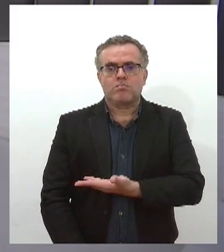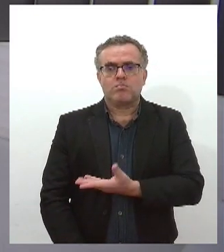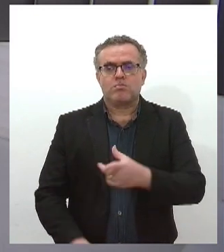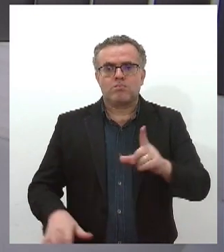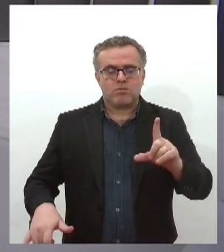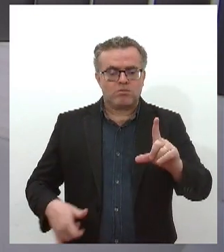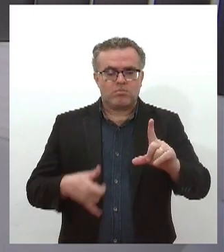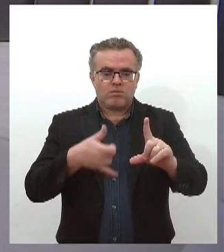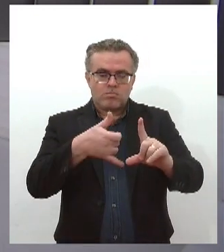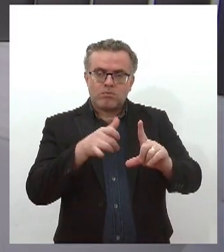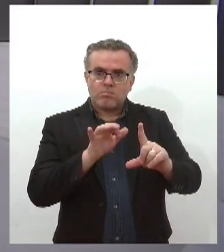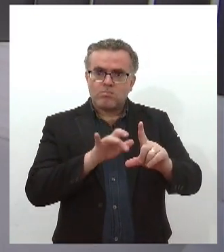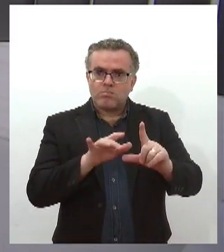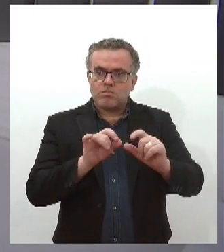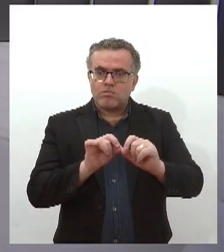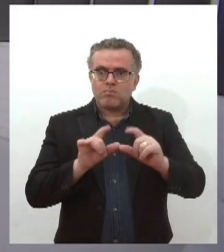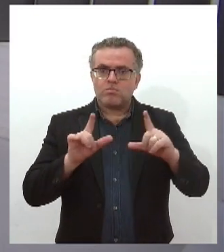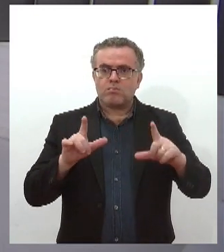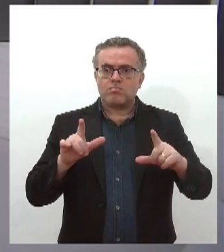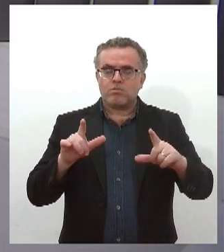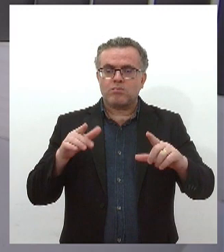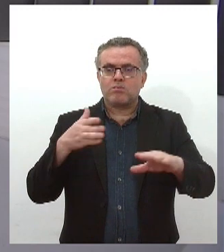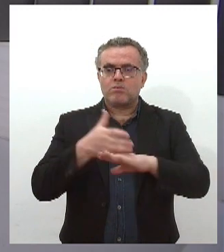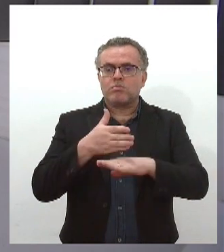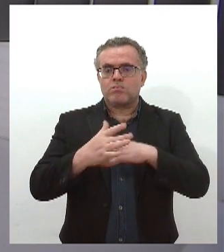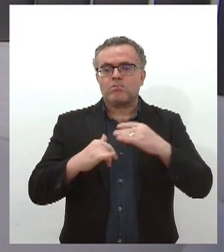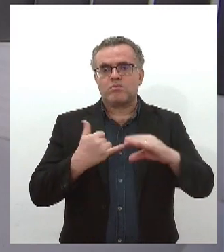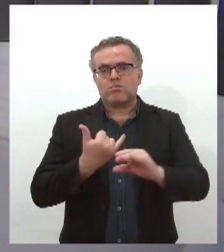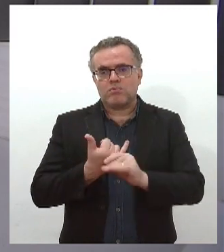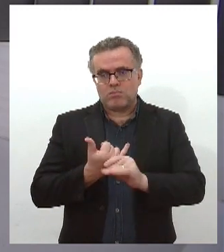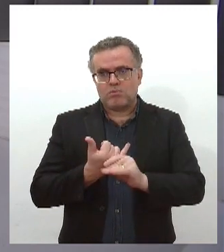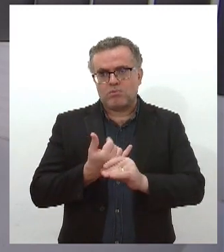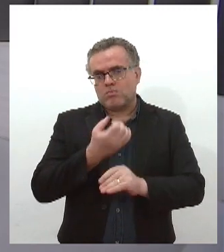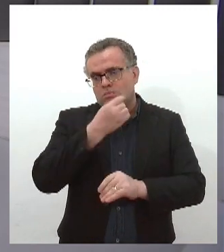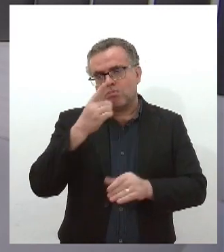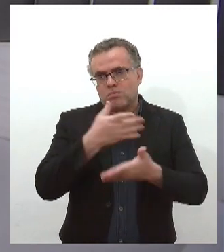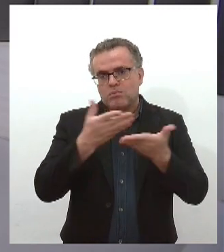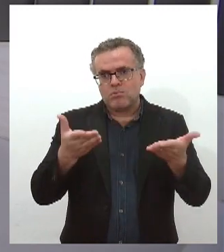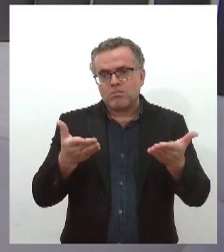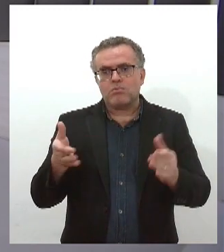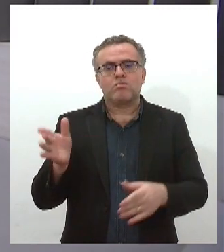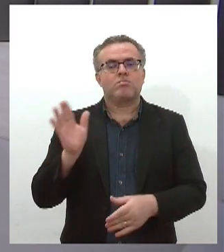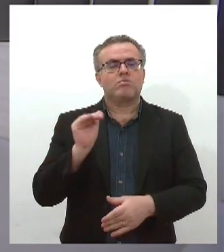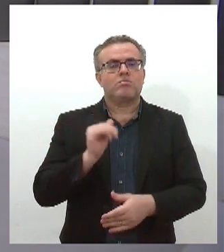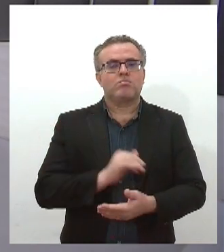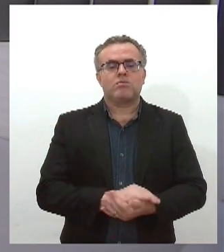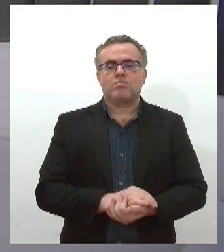tela você também acessa o nosso canal no YouTube. Um bom dia para você e até mais!